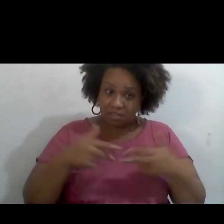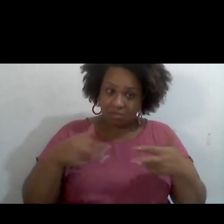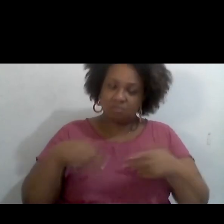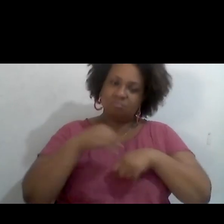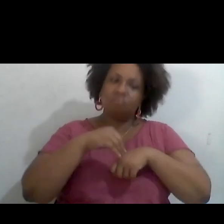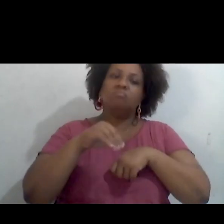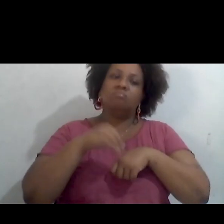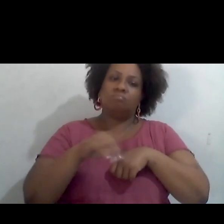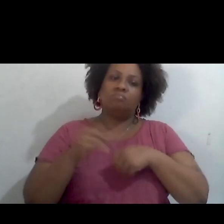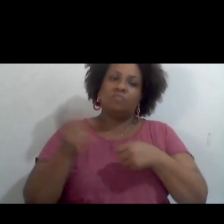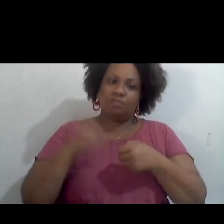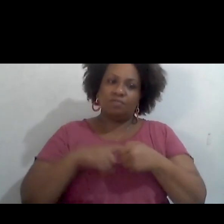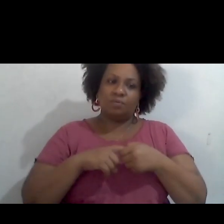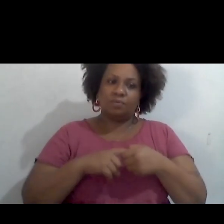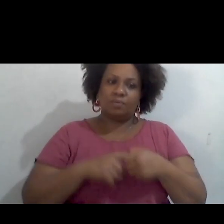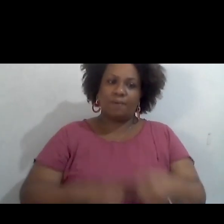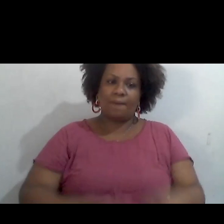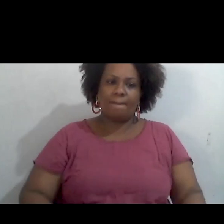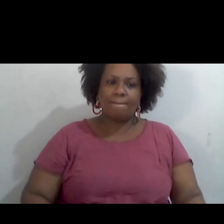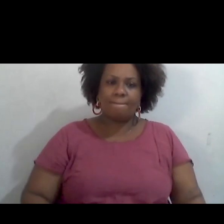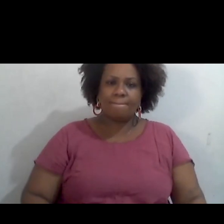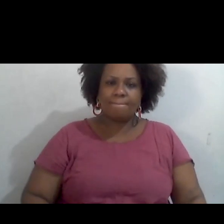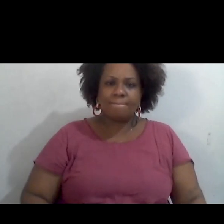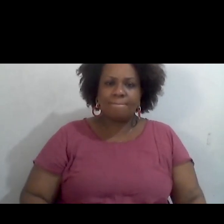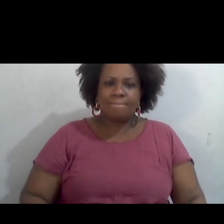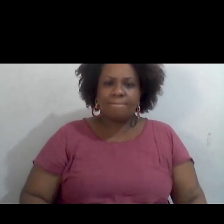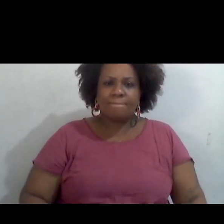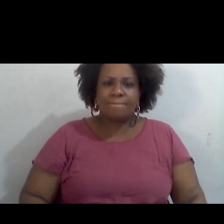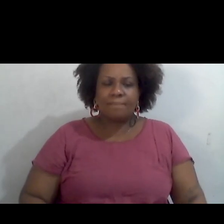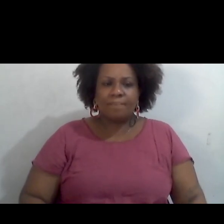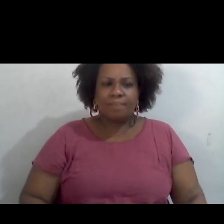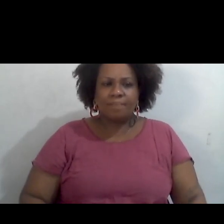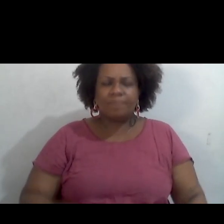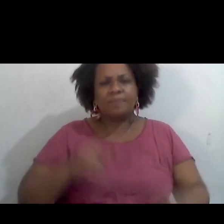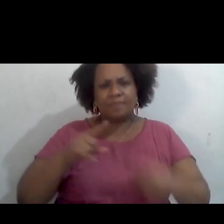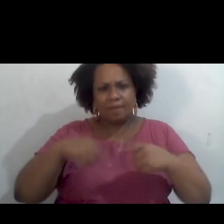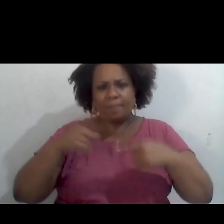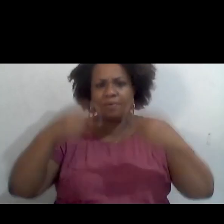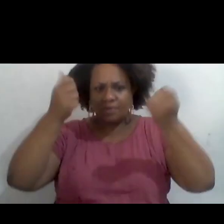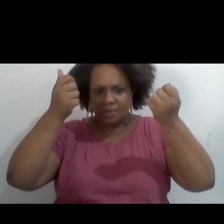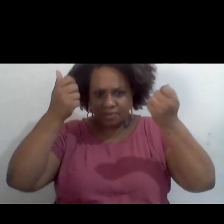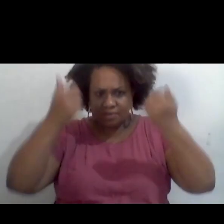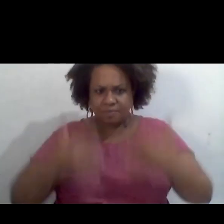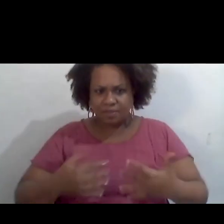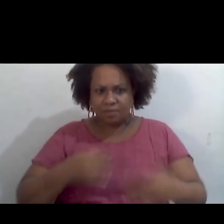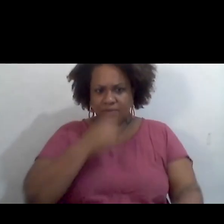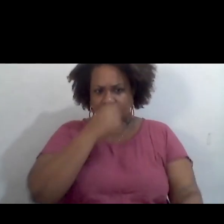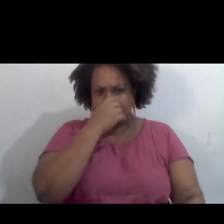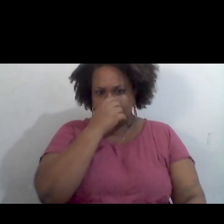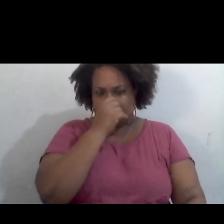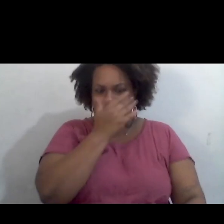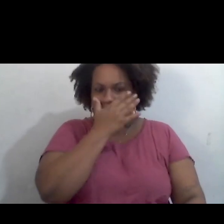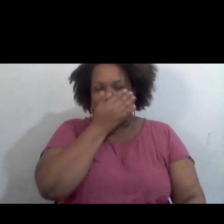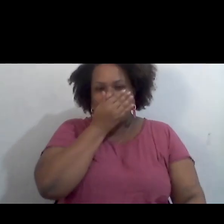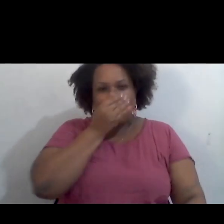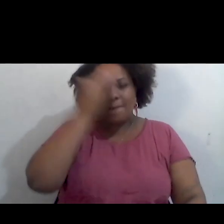volta a falar. Tem algumas regrinhas para o momento da fala, mas aí eu explico, né, depois para que a gente consiga entender melhor. Muito obrigado,